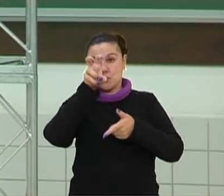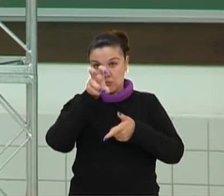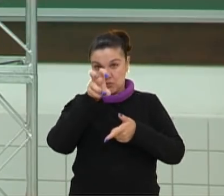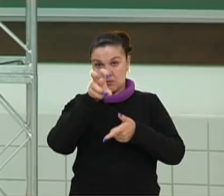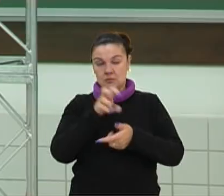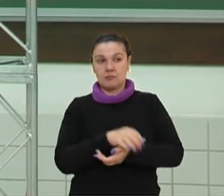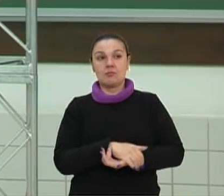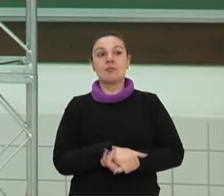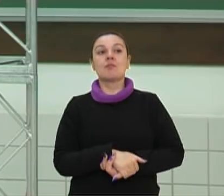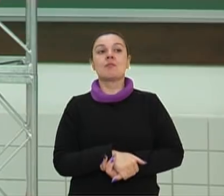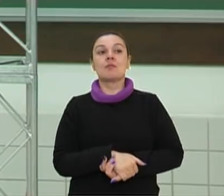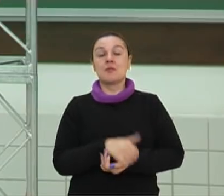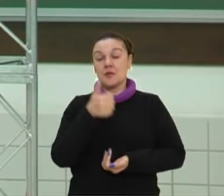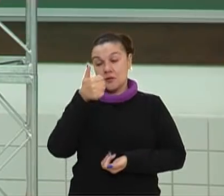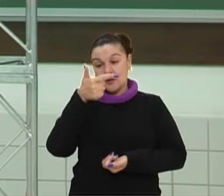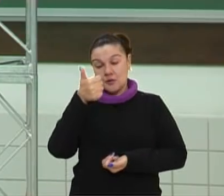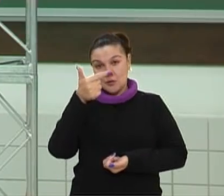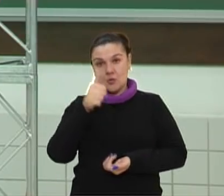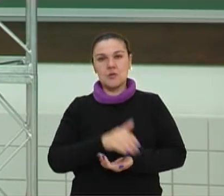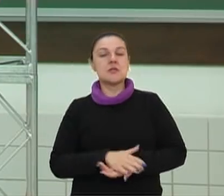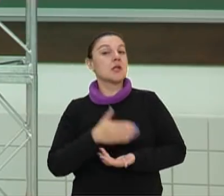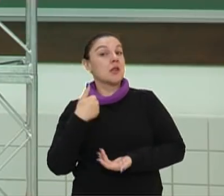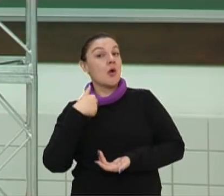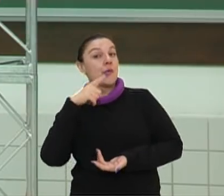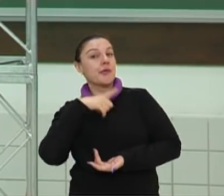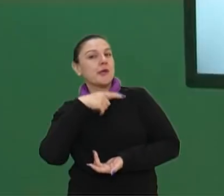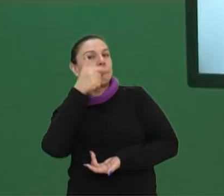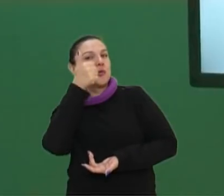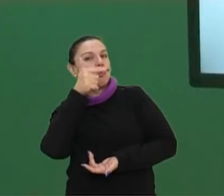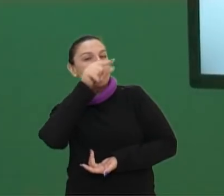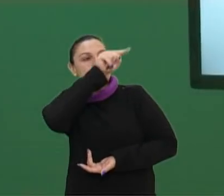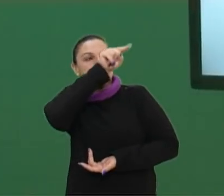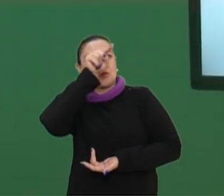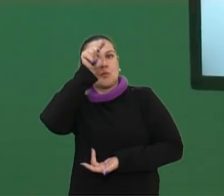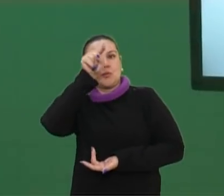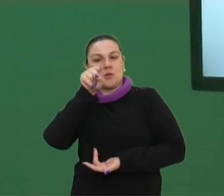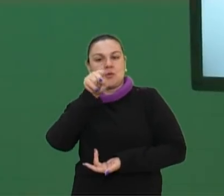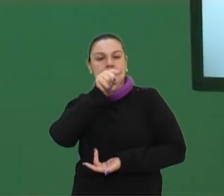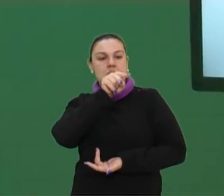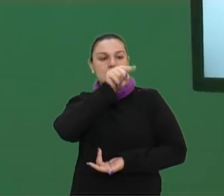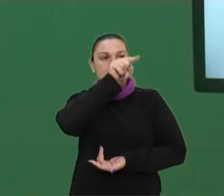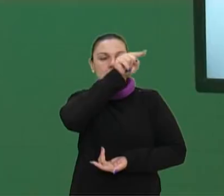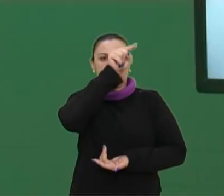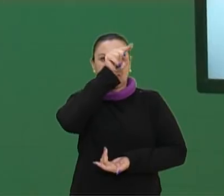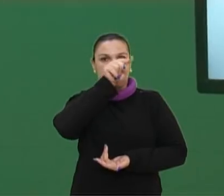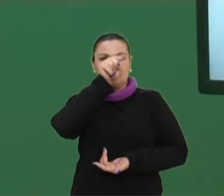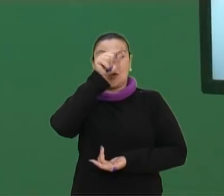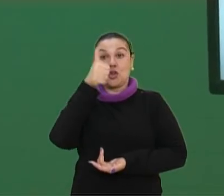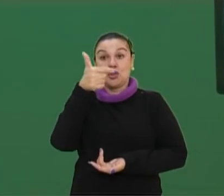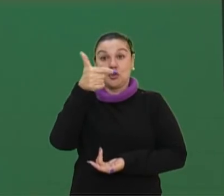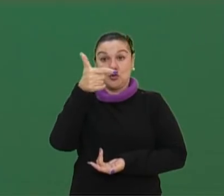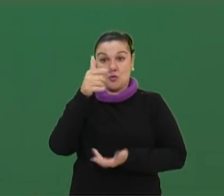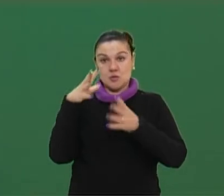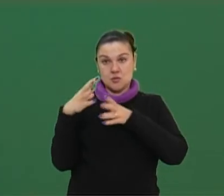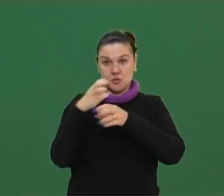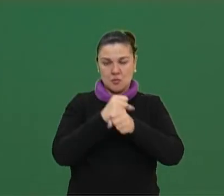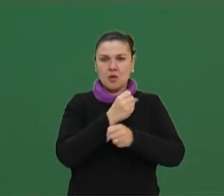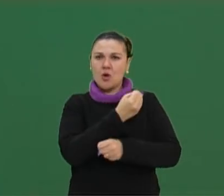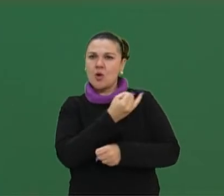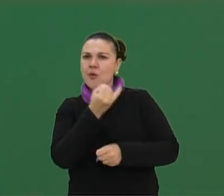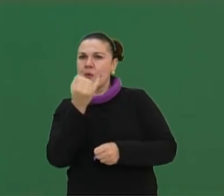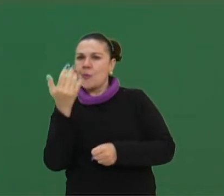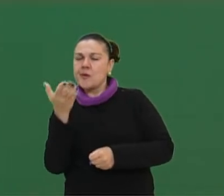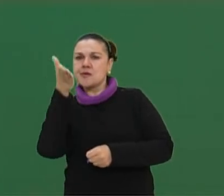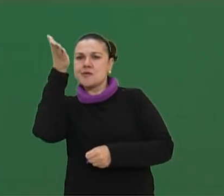5 são 12. Então eu tenho 12 lados, esse polígono, e agora eu quero saber a quantidade